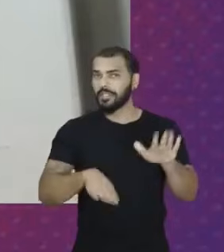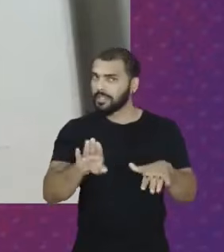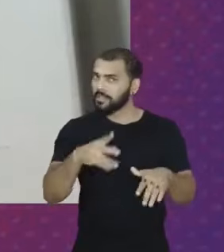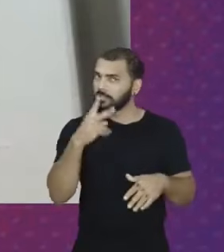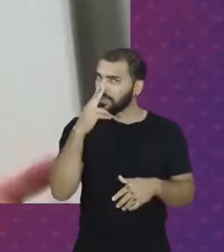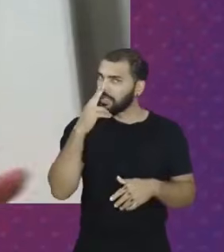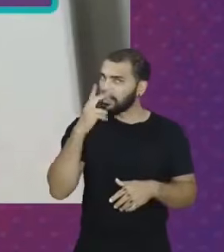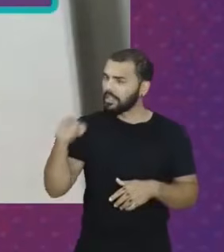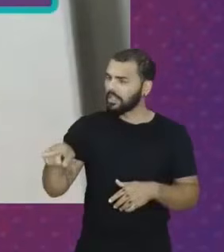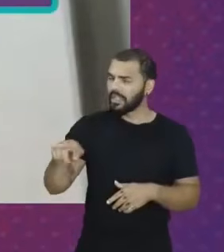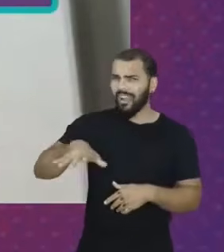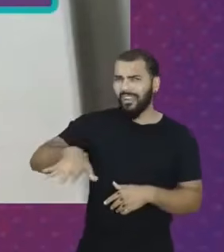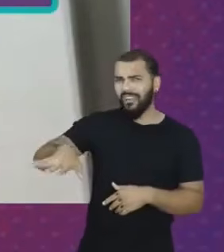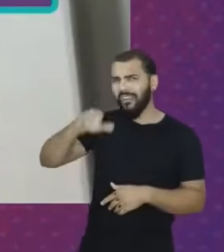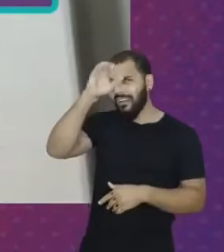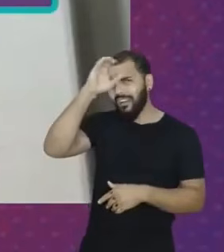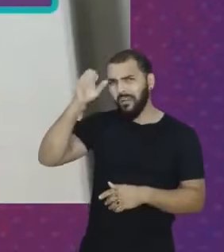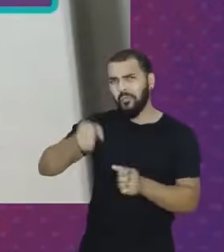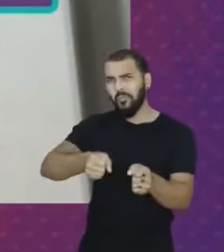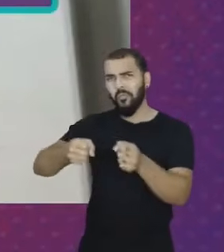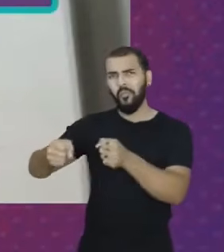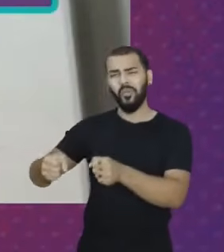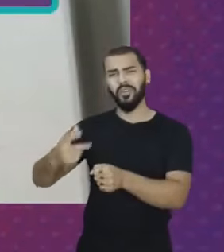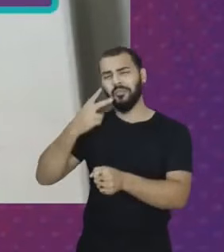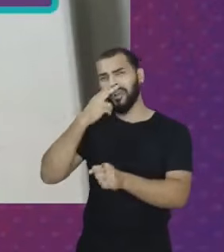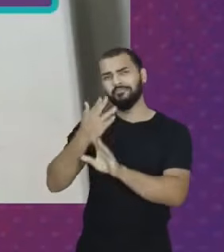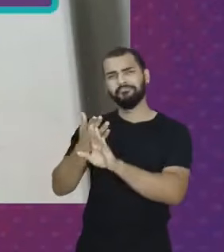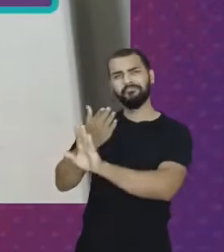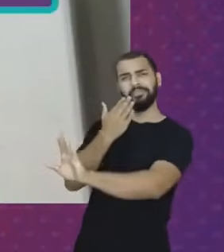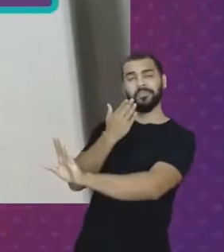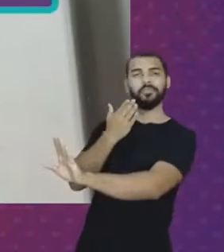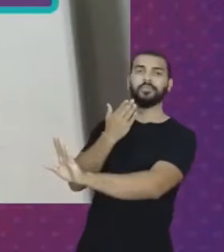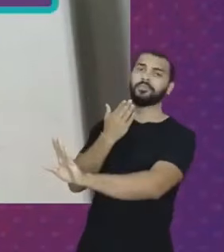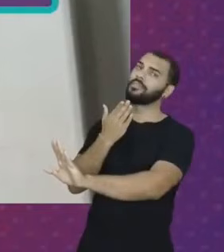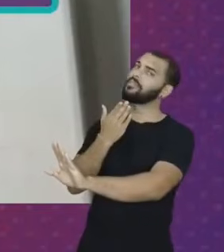espaço não é nosso, que os espaços de poder não são nossos, e isso não é verdade.